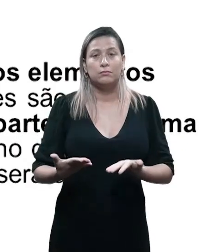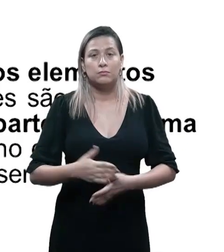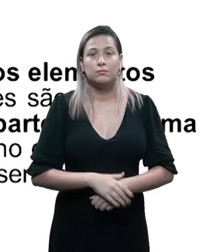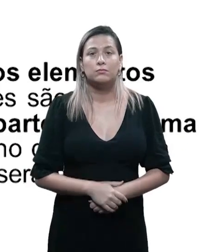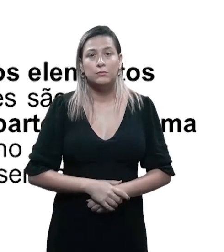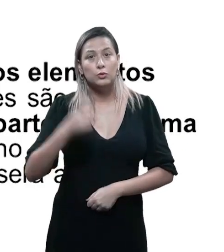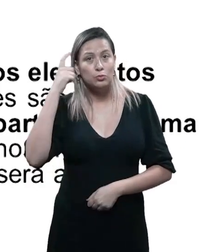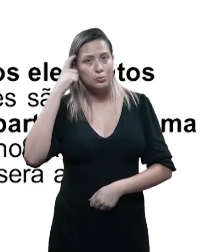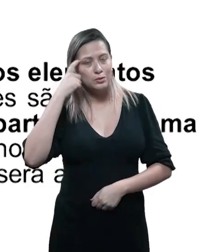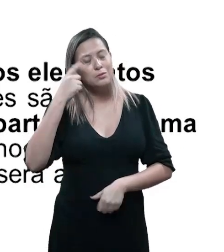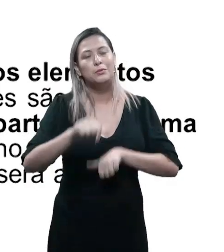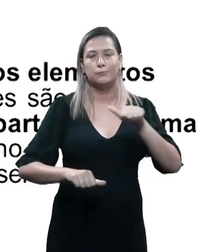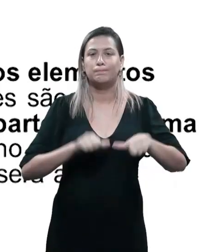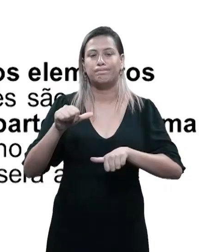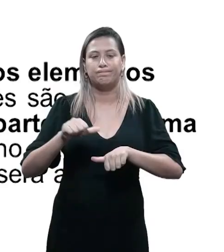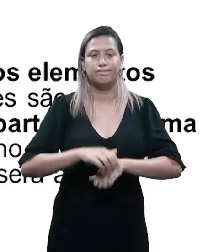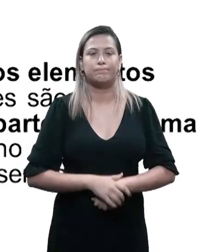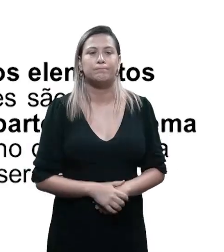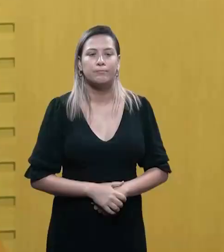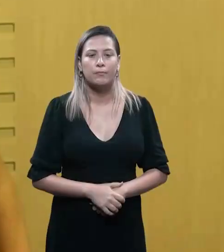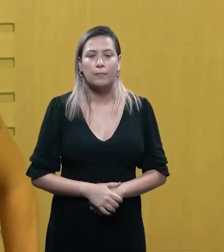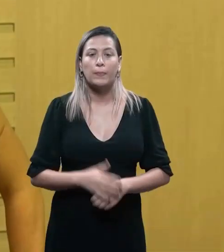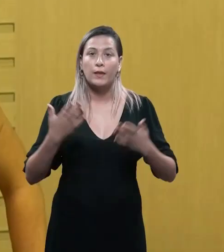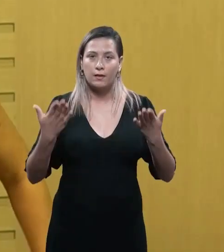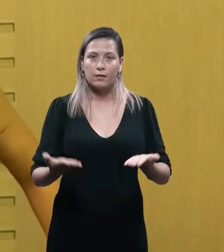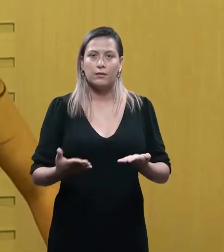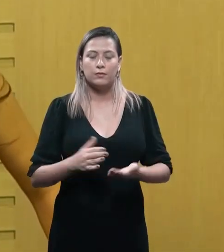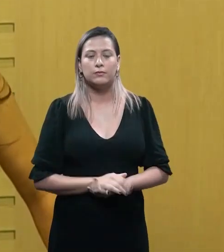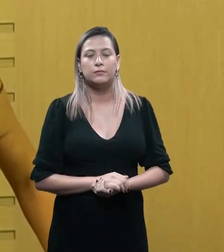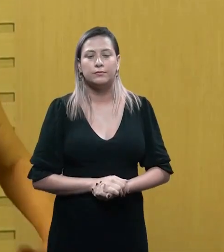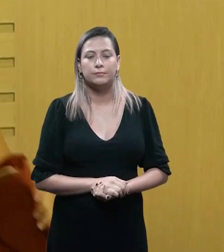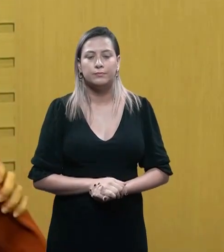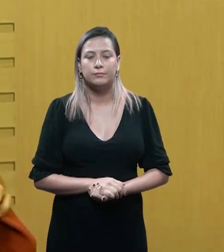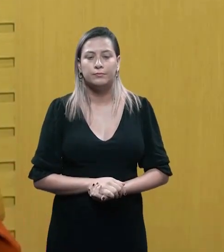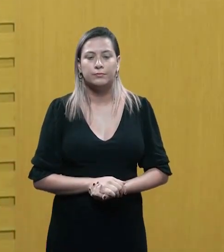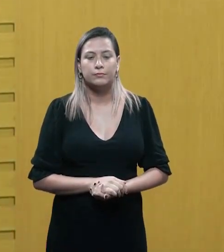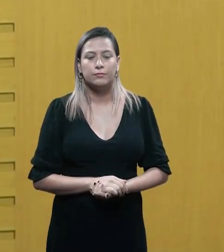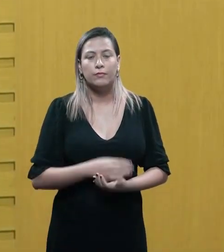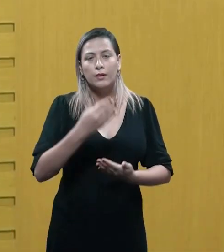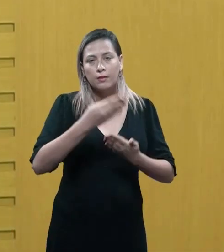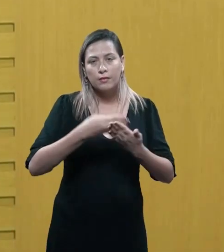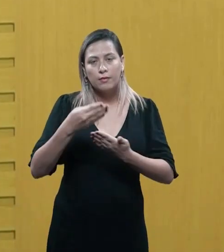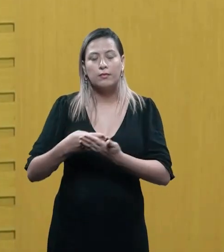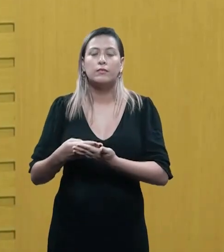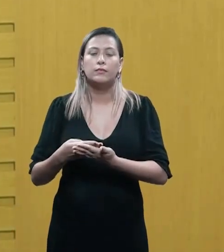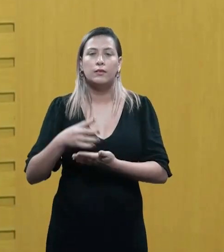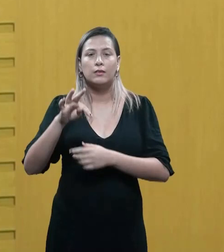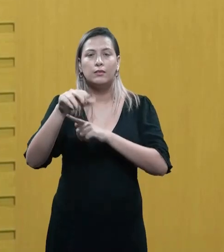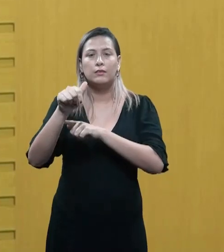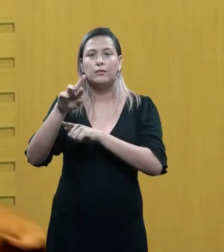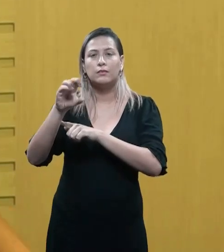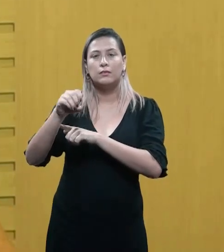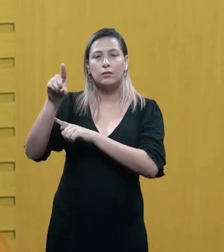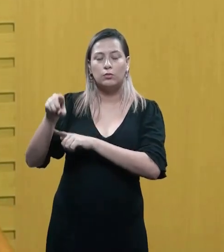ideia, entendeu? Do meu pensamento. Eu trouxe aqui algumas cartas de tarô. Aqui é uma carta do tarô